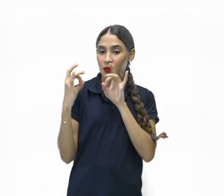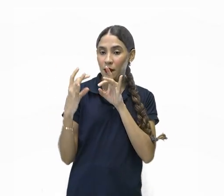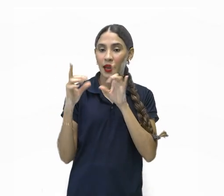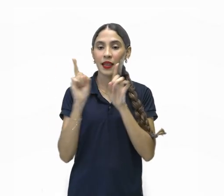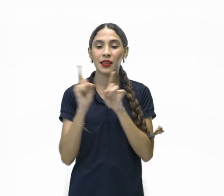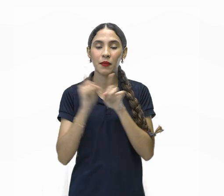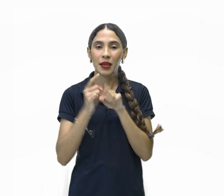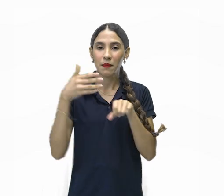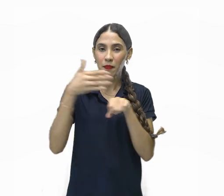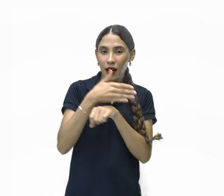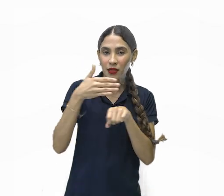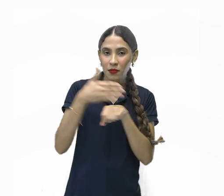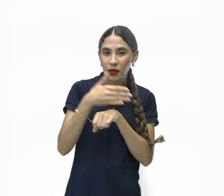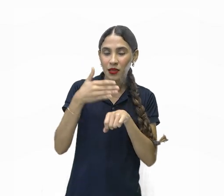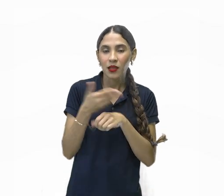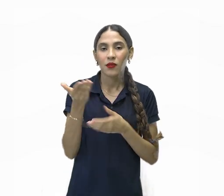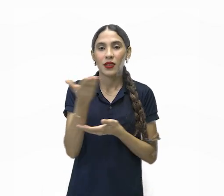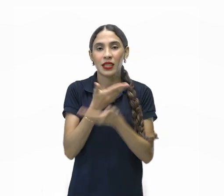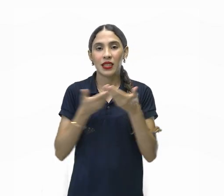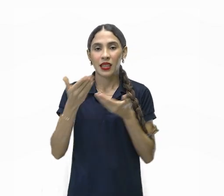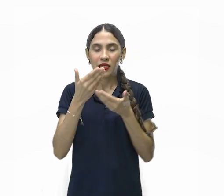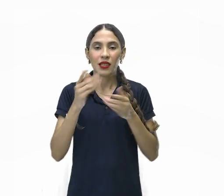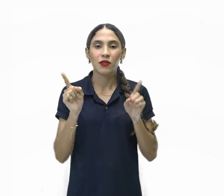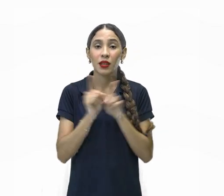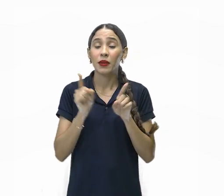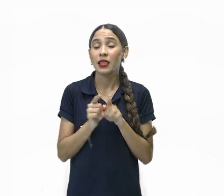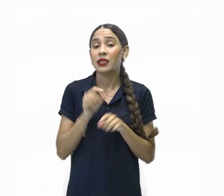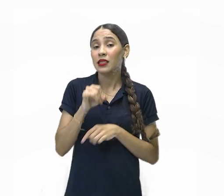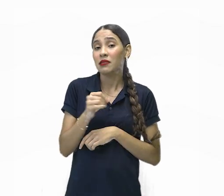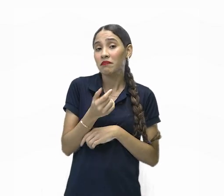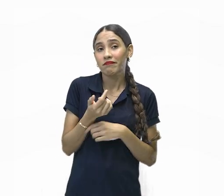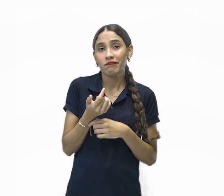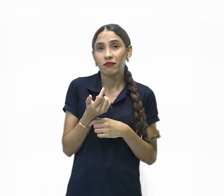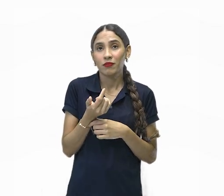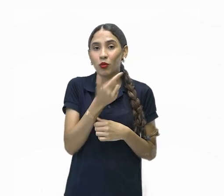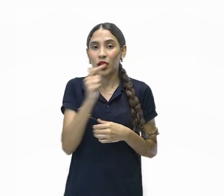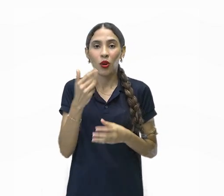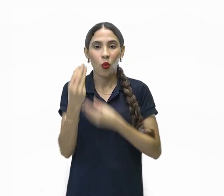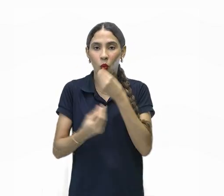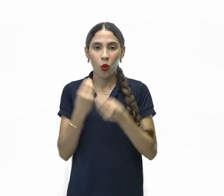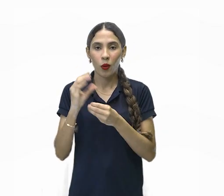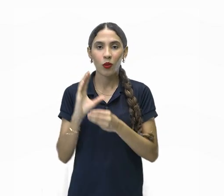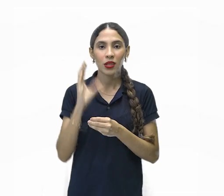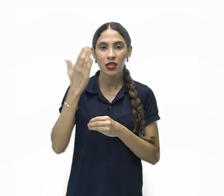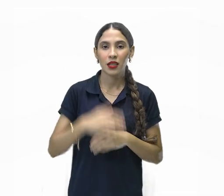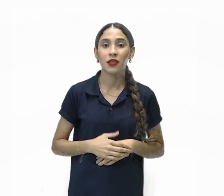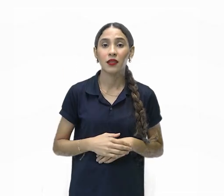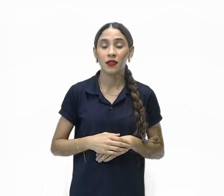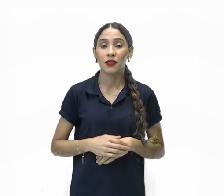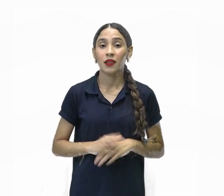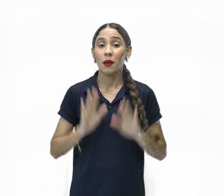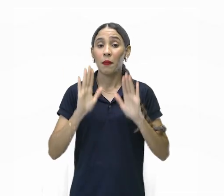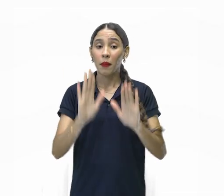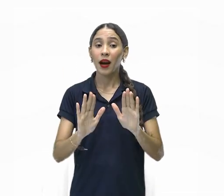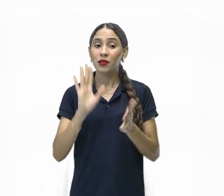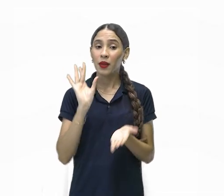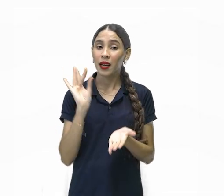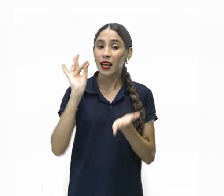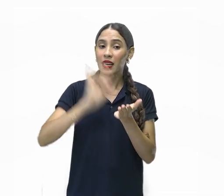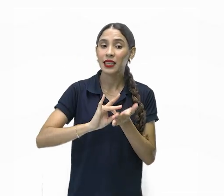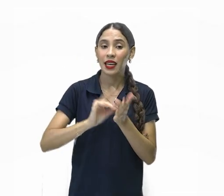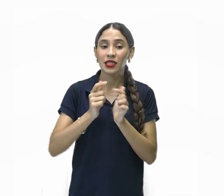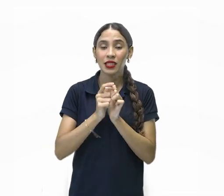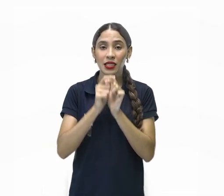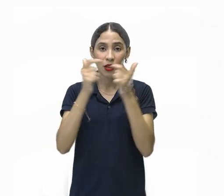essa participação, essa interação, senão não acontece a obra. Enquanto uma